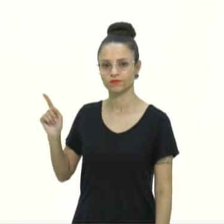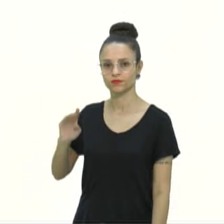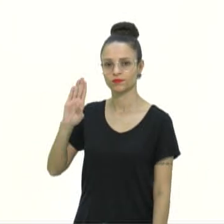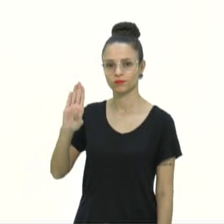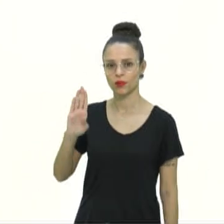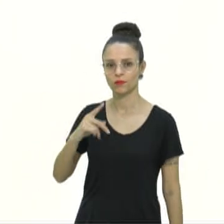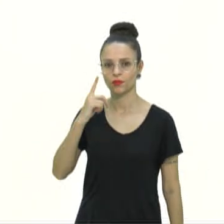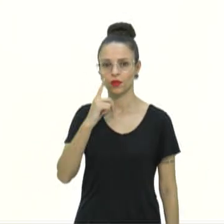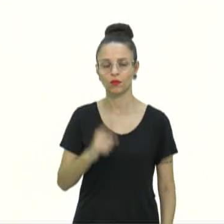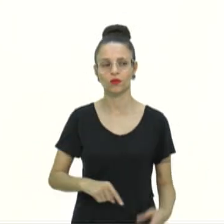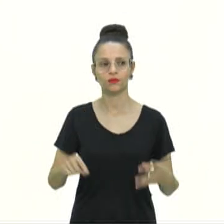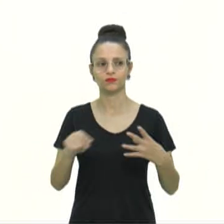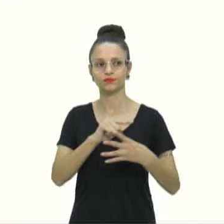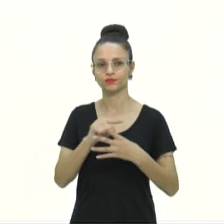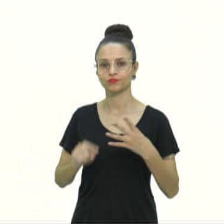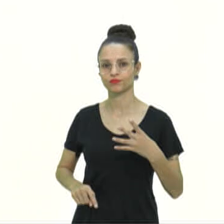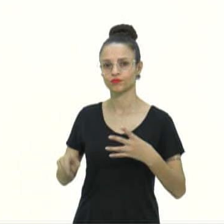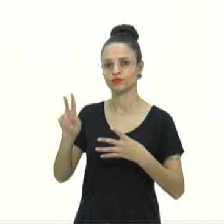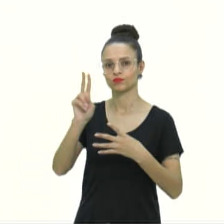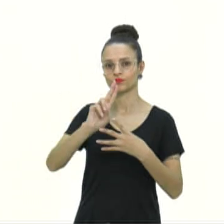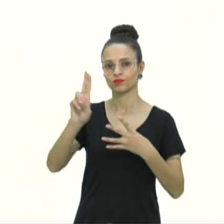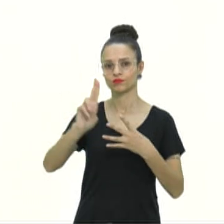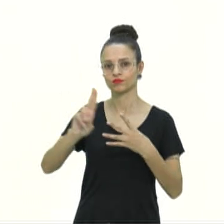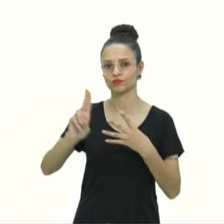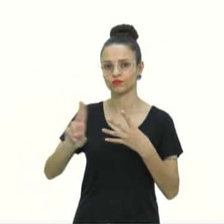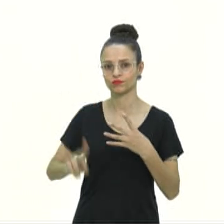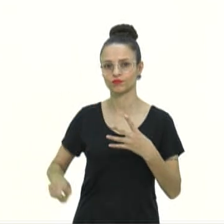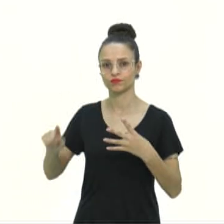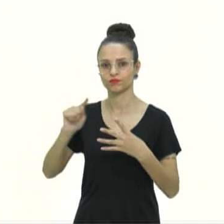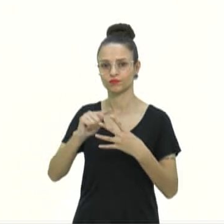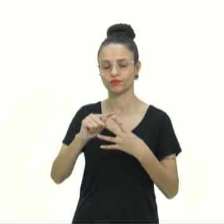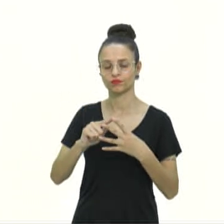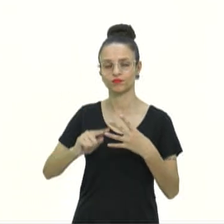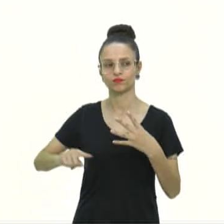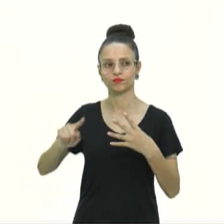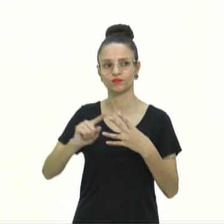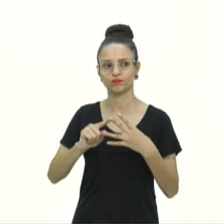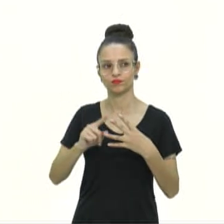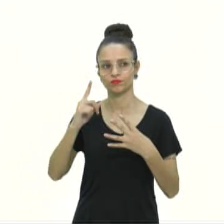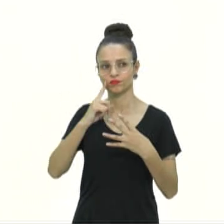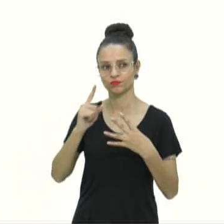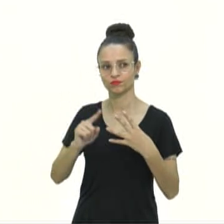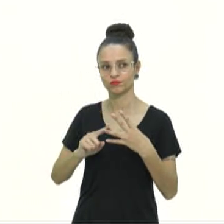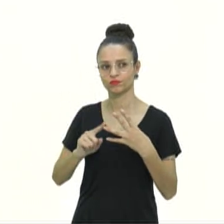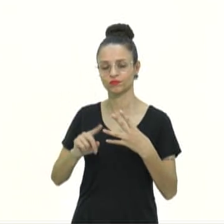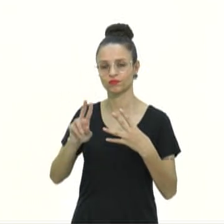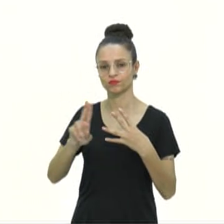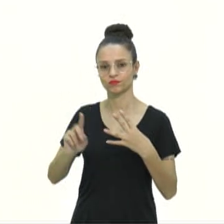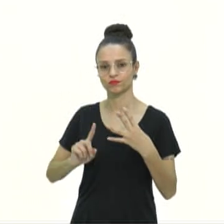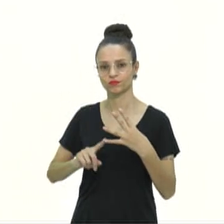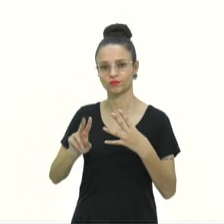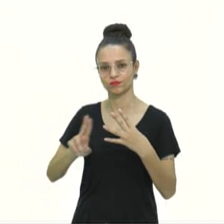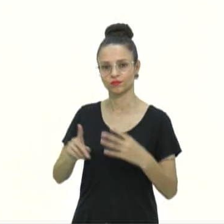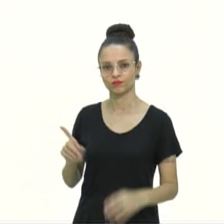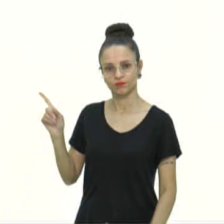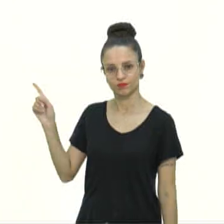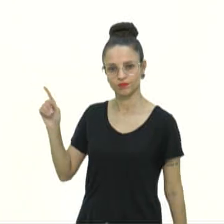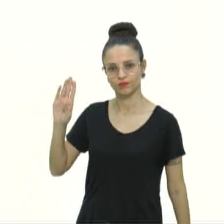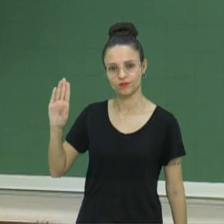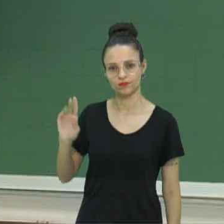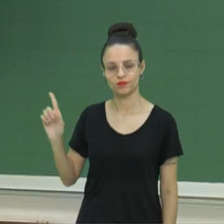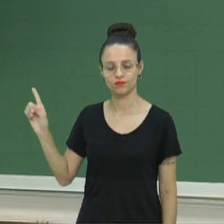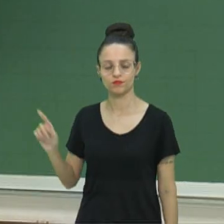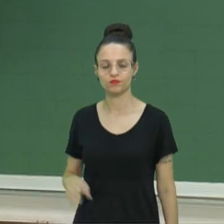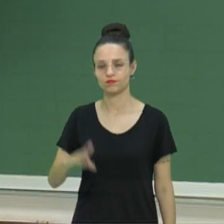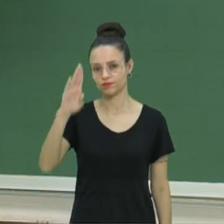Então, os principais tipos treináveis e trabalháveis são o bracing, o drawing in, o hollowing e o stomach vacuum. Então,